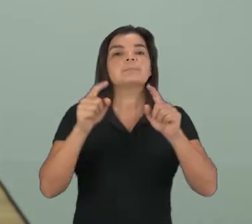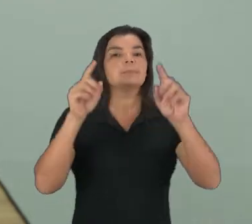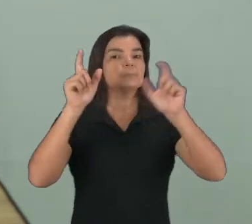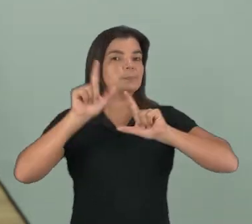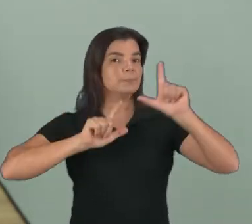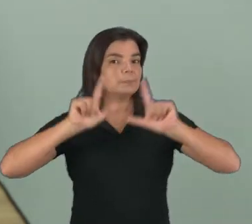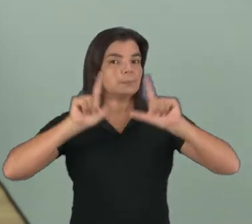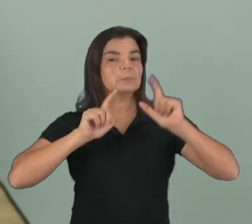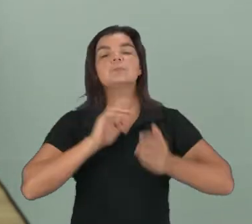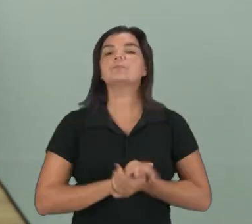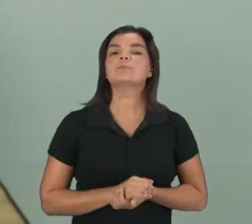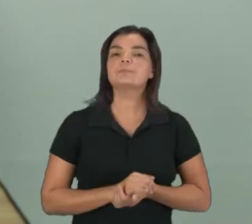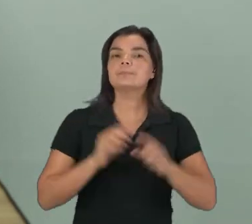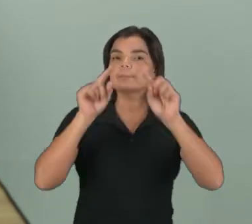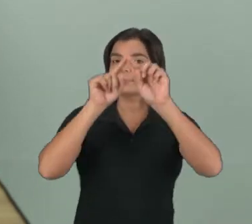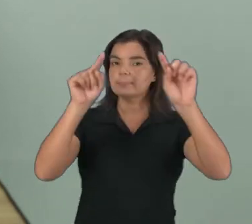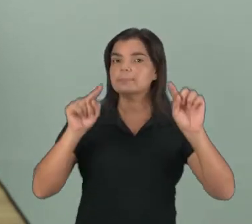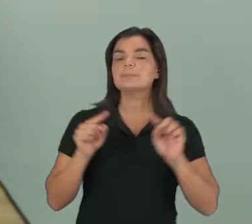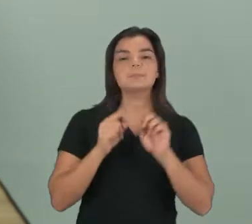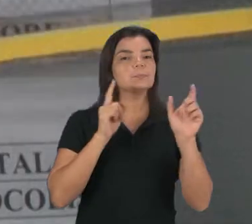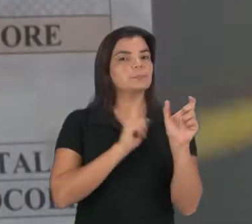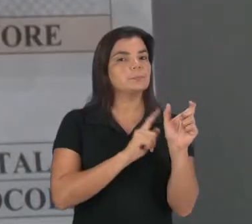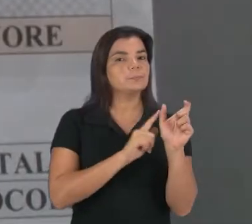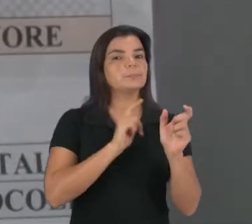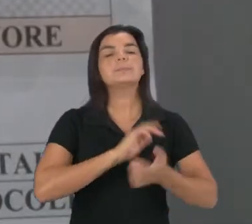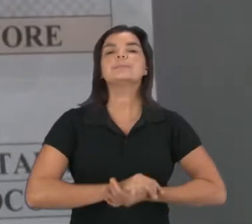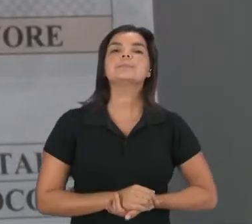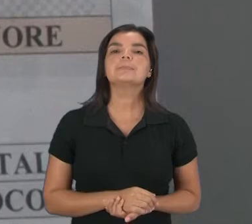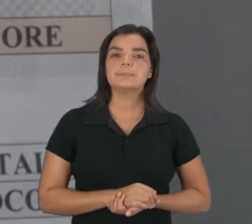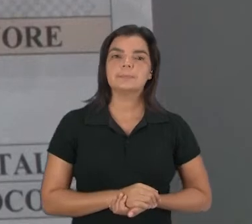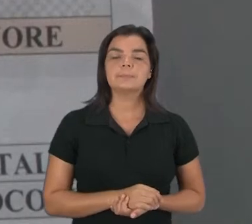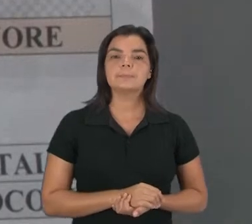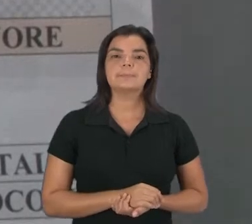tua telinha esse quadro de palavras.